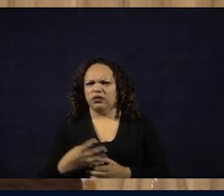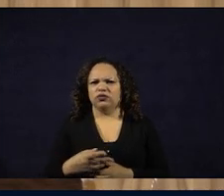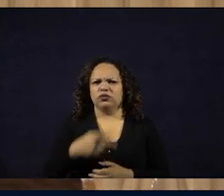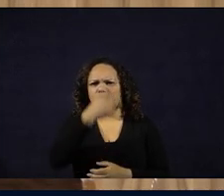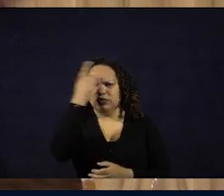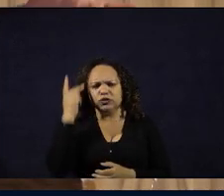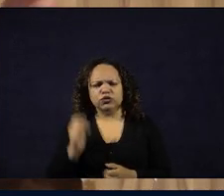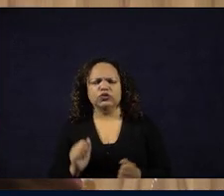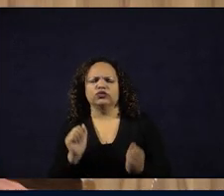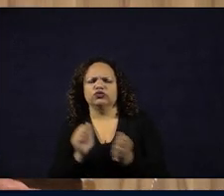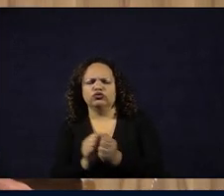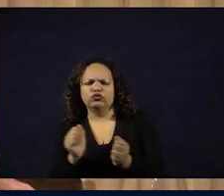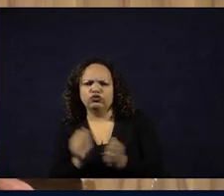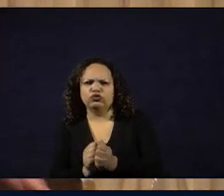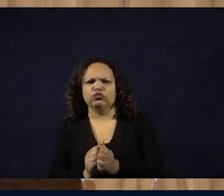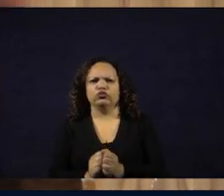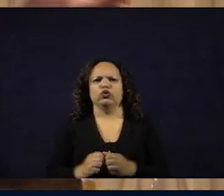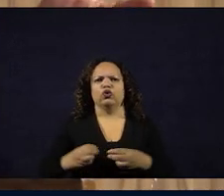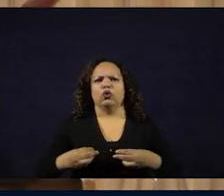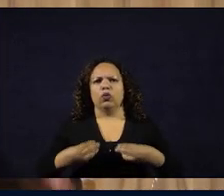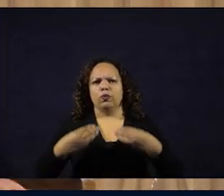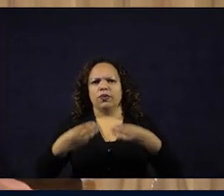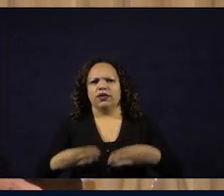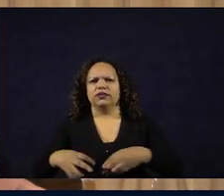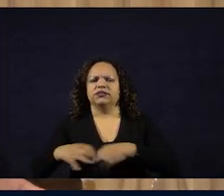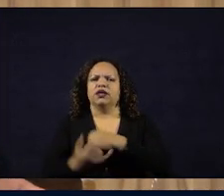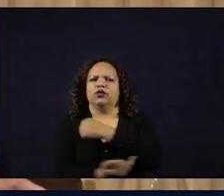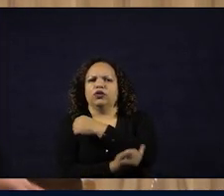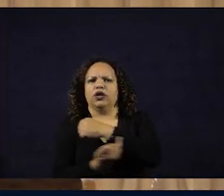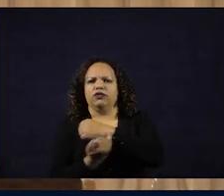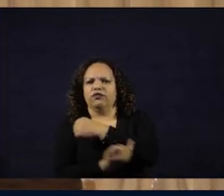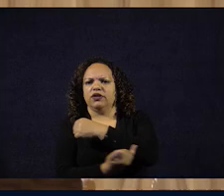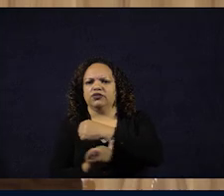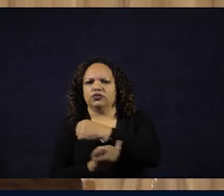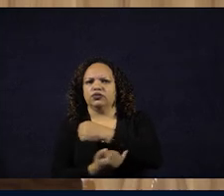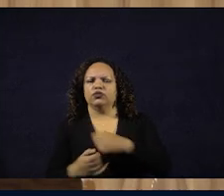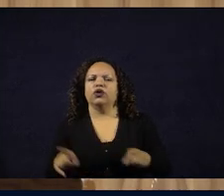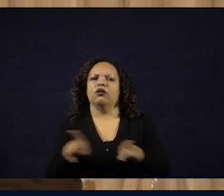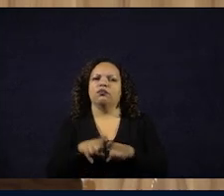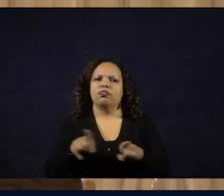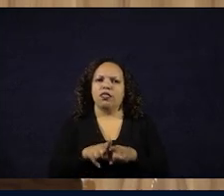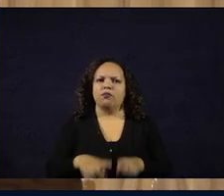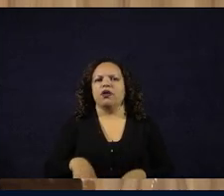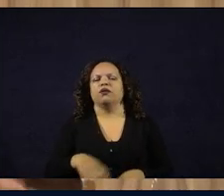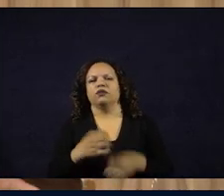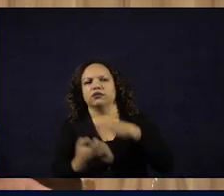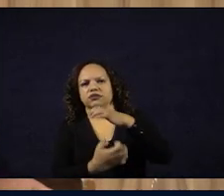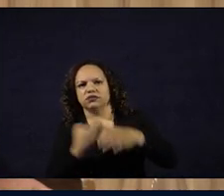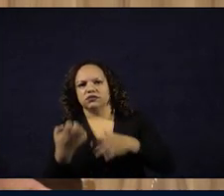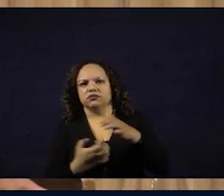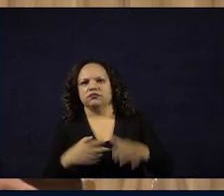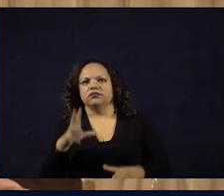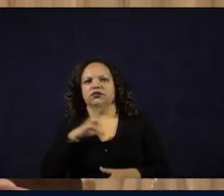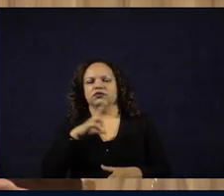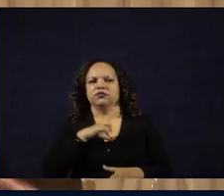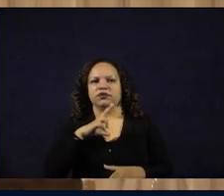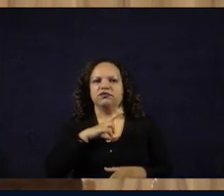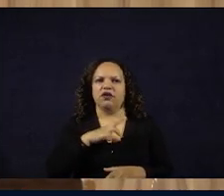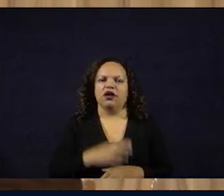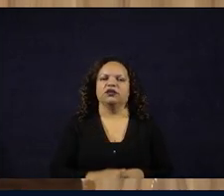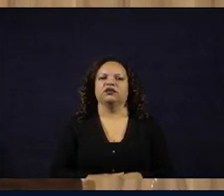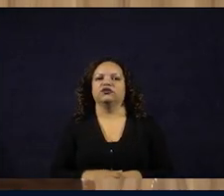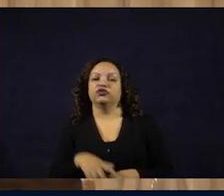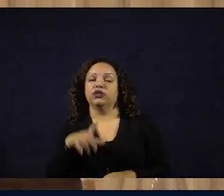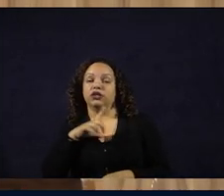Ministério da Infraestrutura, com as empresas do setor, tentando contribuir para ter a solução regulatória